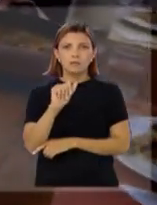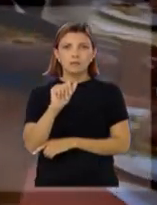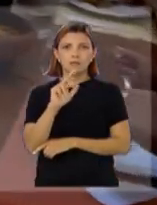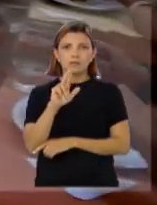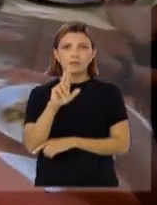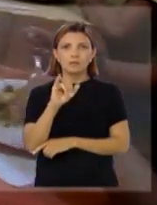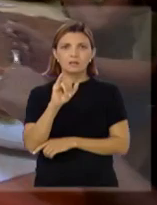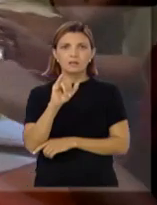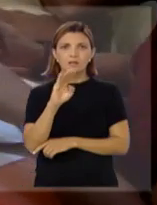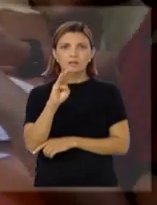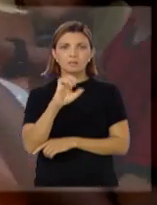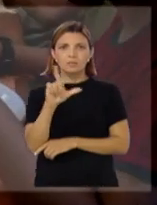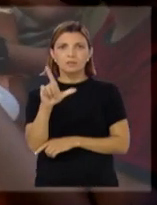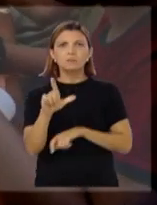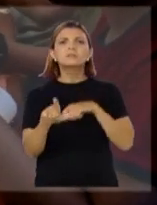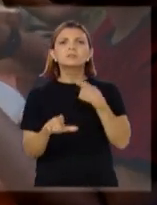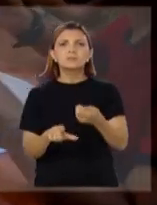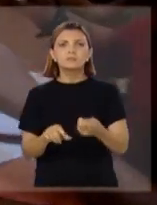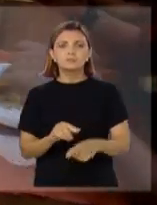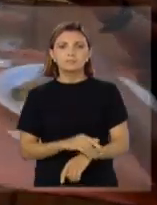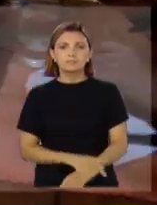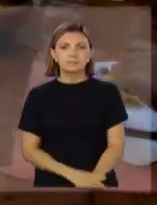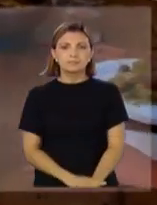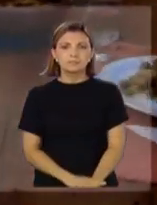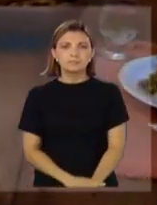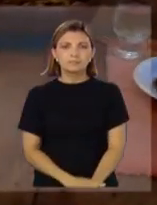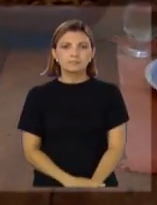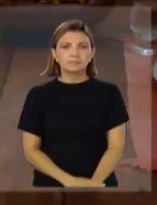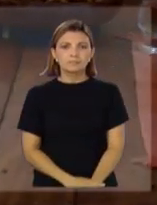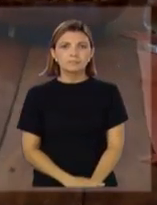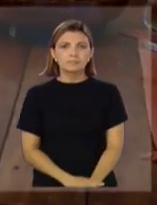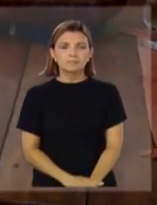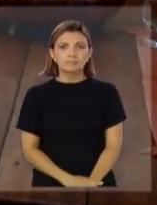Qual que é o nome da sua comida aqui? Esse é caribel.